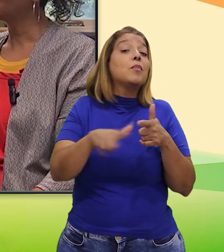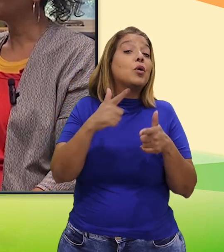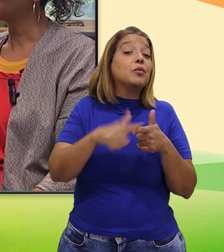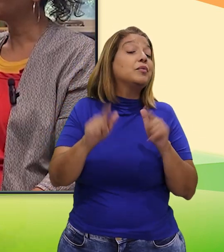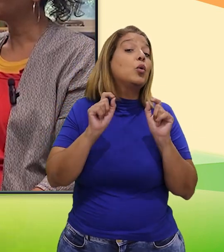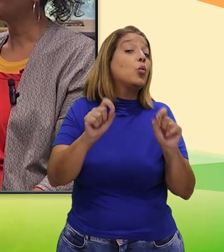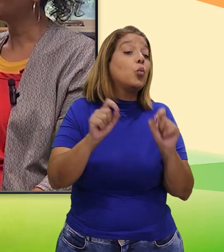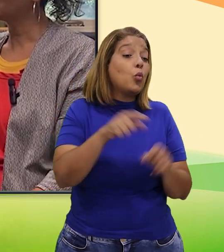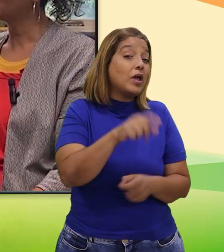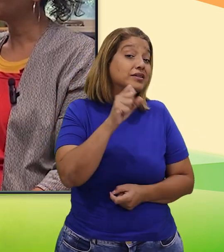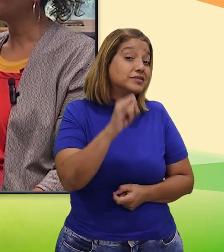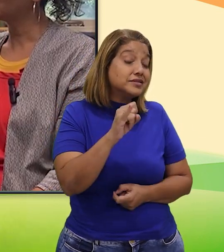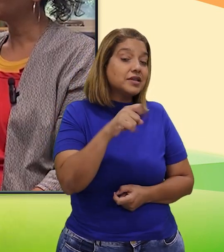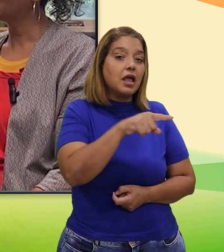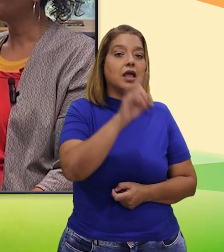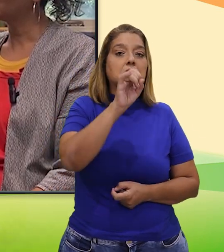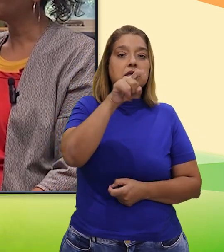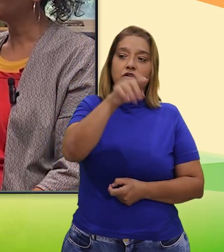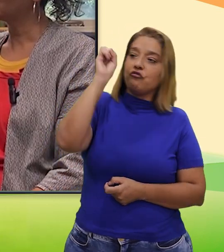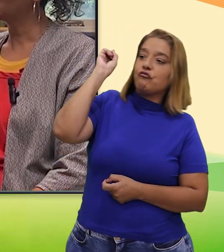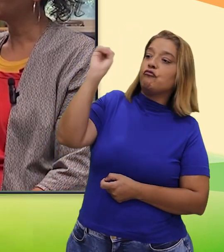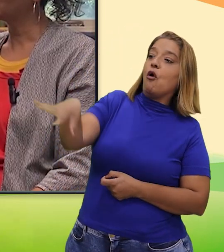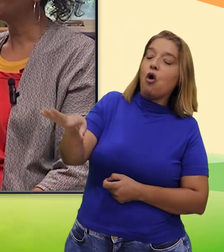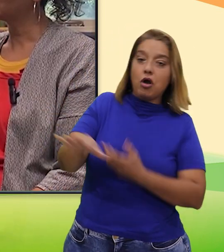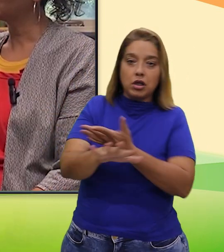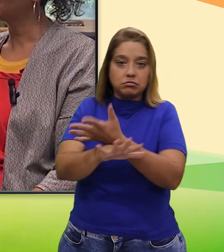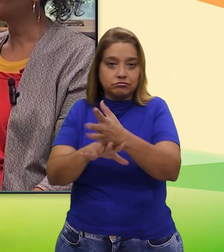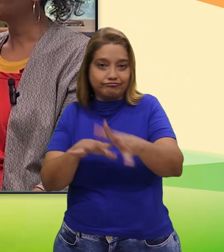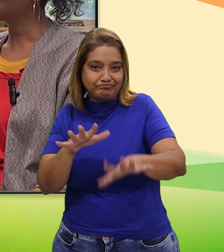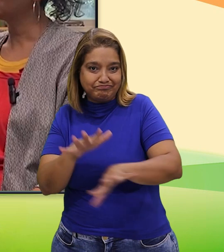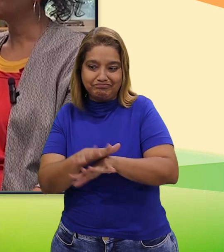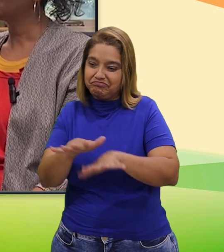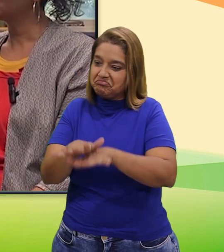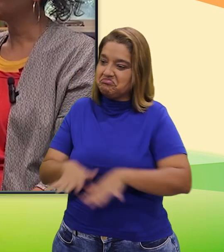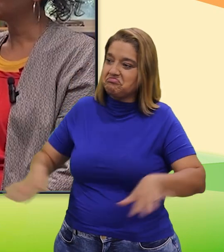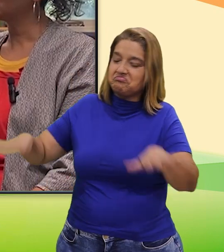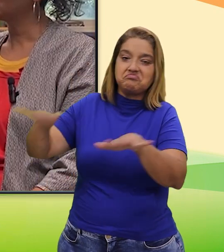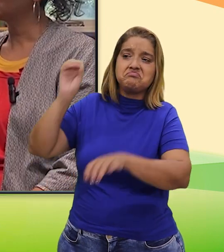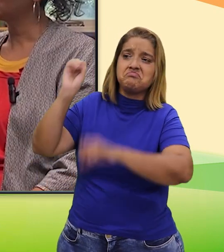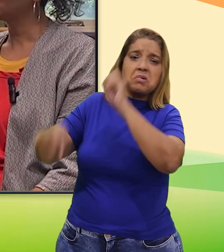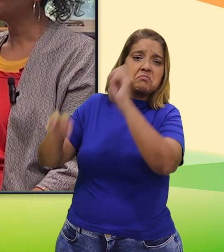que o plástico é problema? Ele é problema quando ele vai para o ambiente,